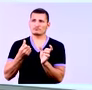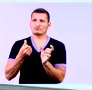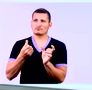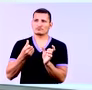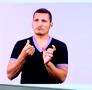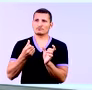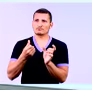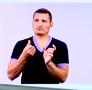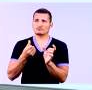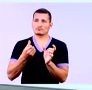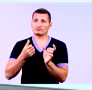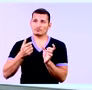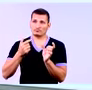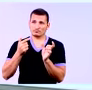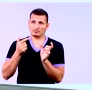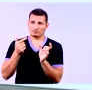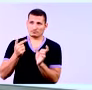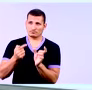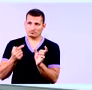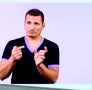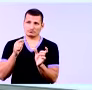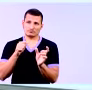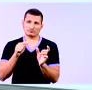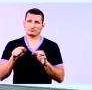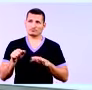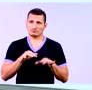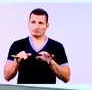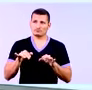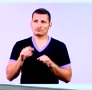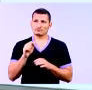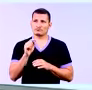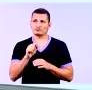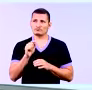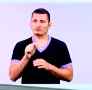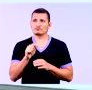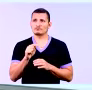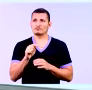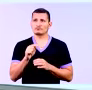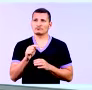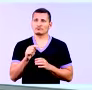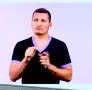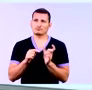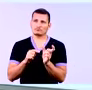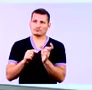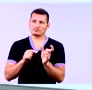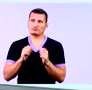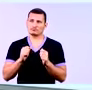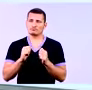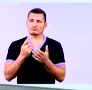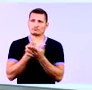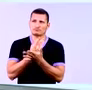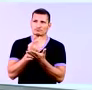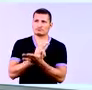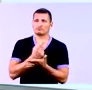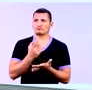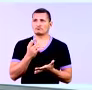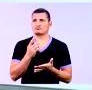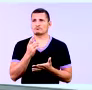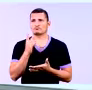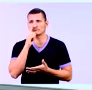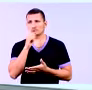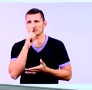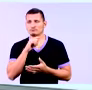Na execução do 7º comando que está programado, esse comando gerou um erro, resultou em erro, não foi